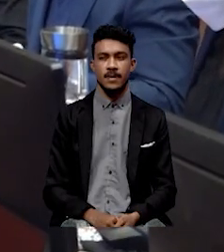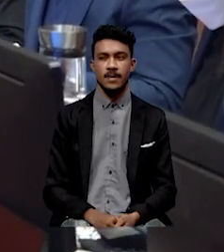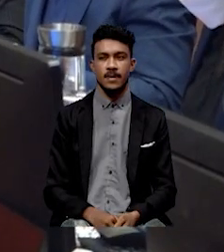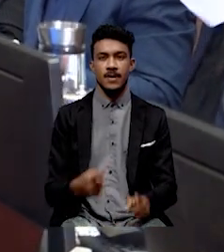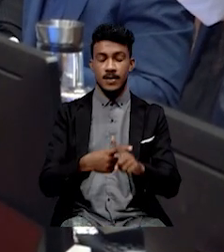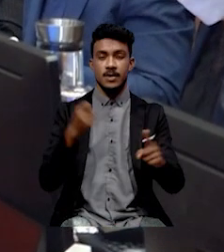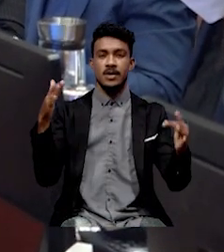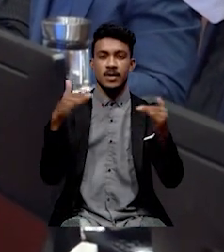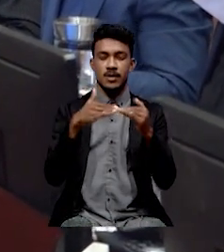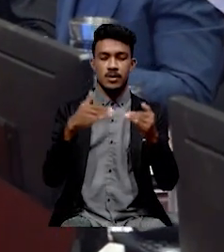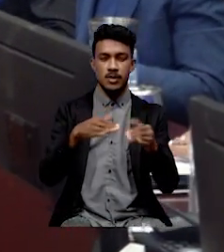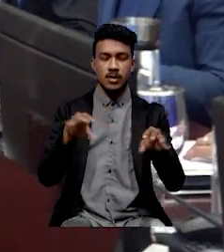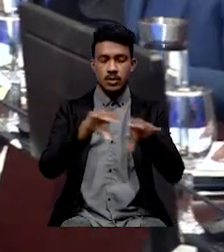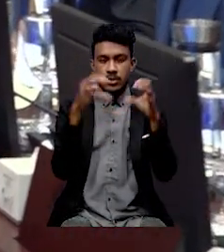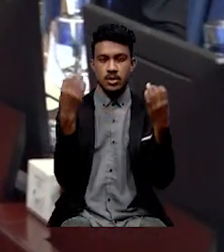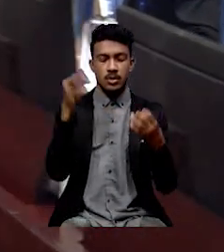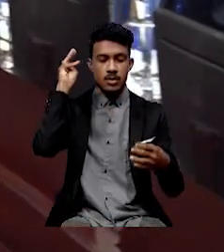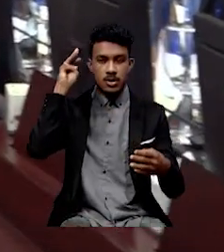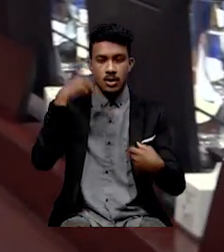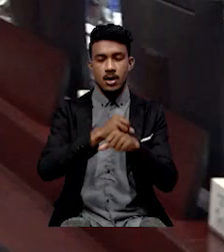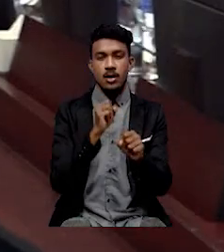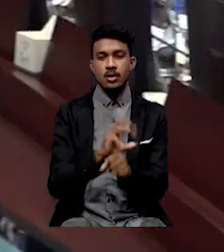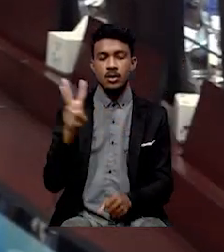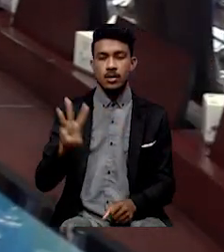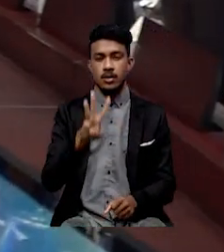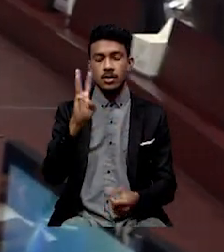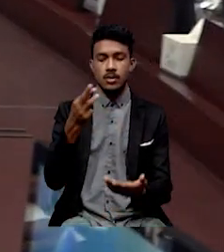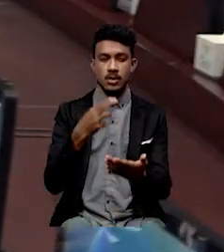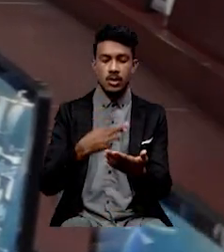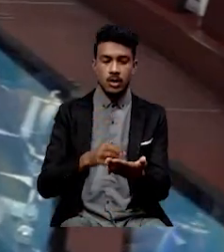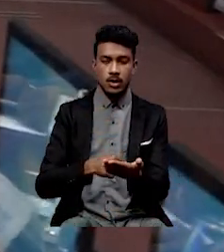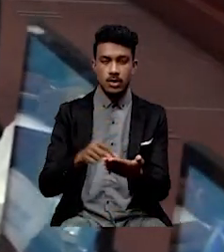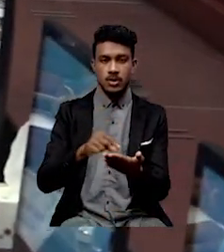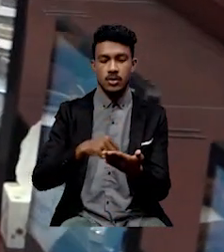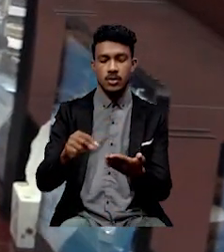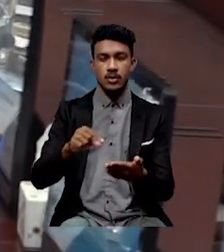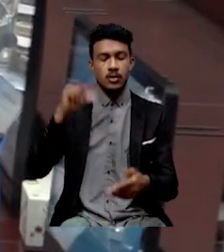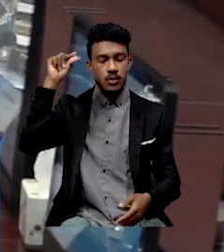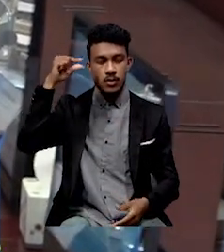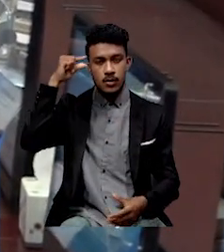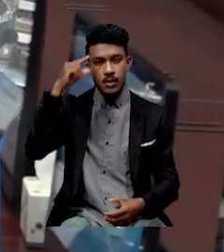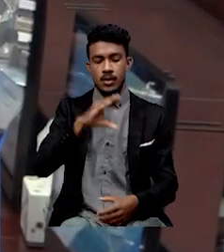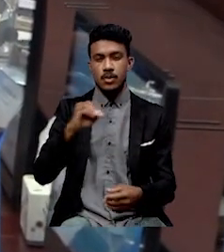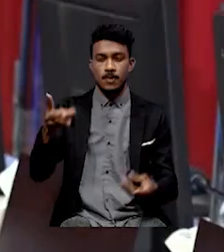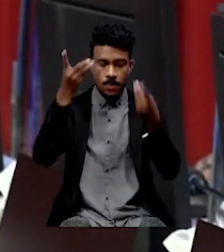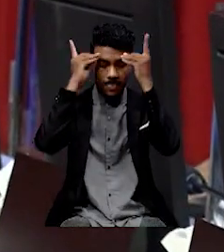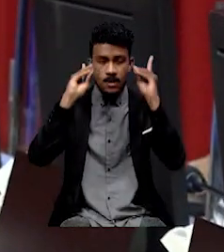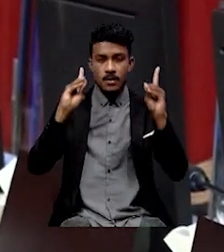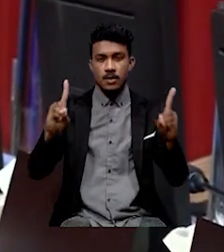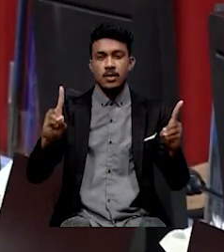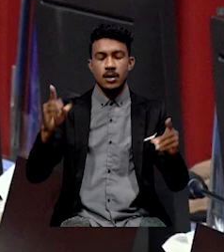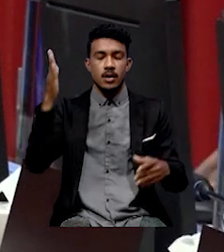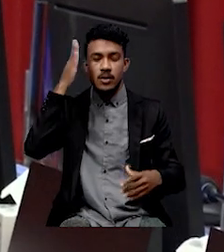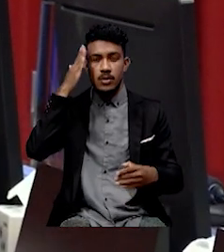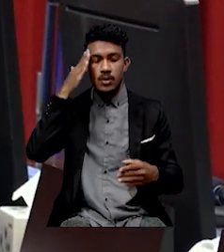Leucirene um conselho ministro ne behalau e quarta ne aprova projeto de resolução governo com nova determinação ba elaboração plano